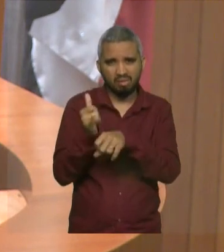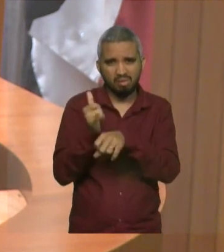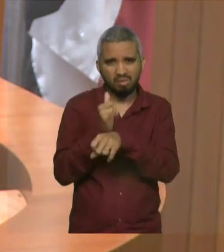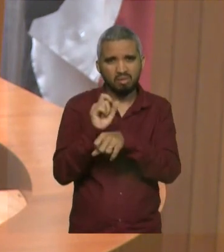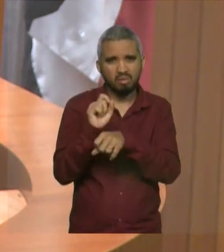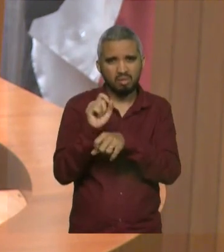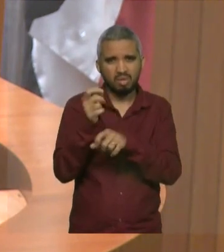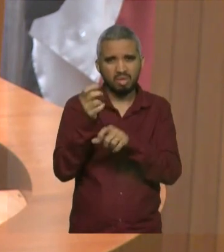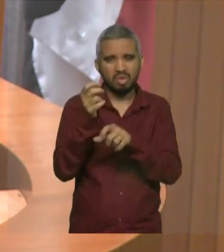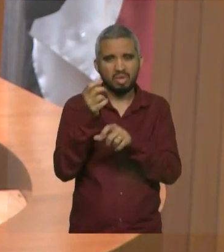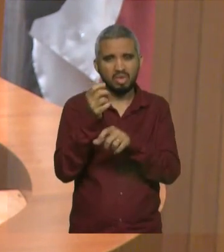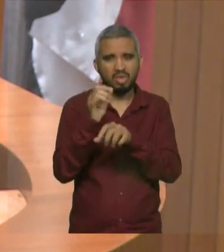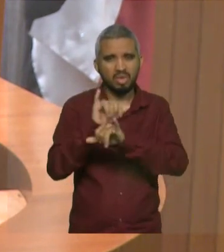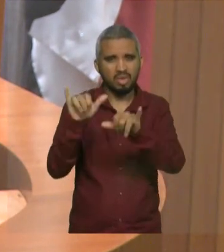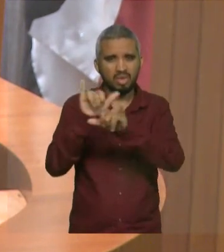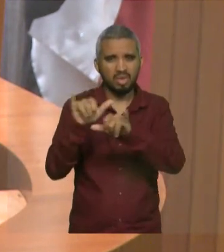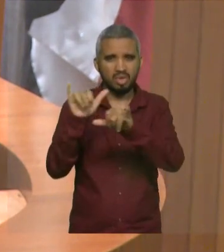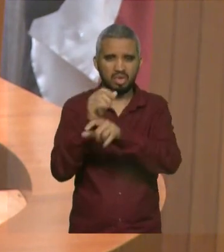tentar nos diminuir.